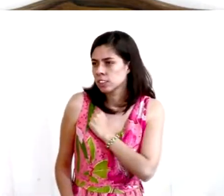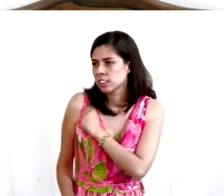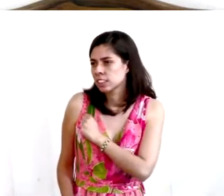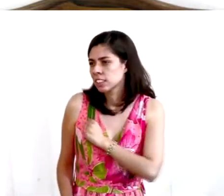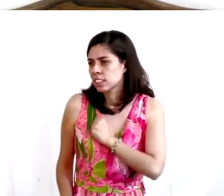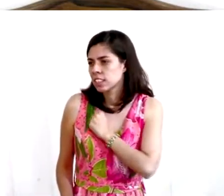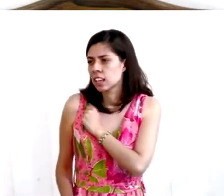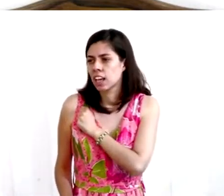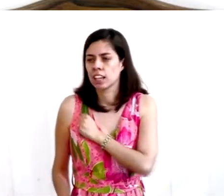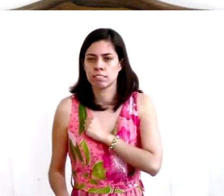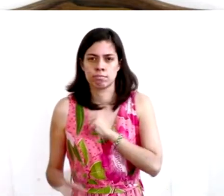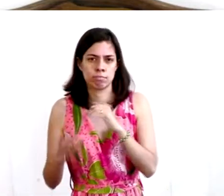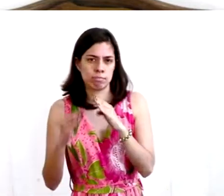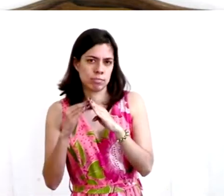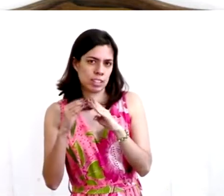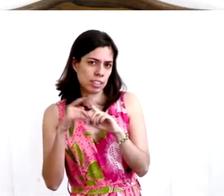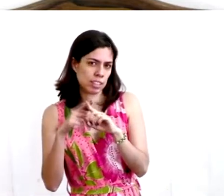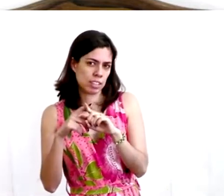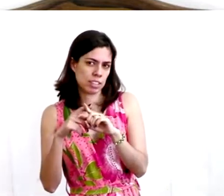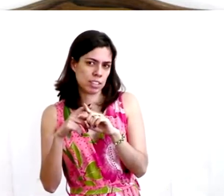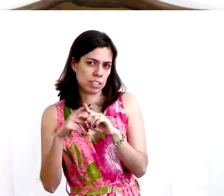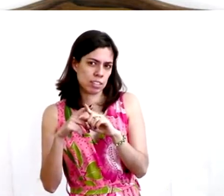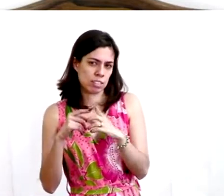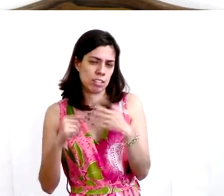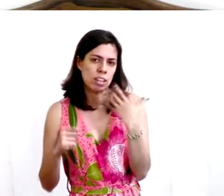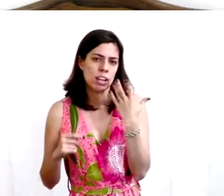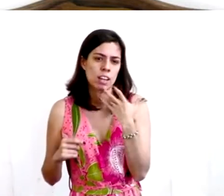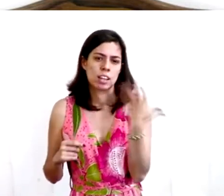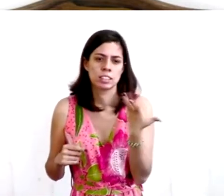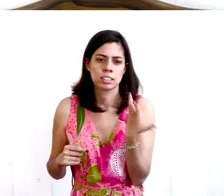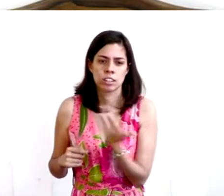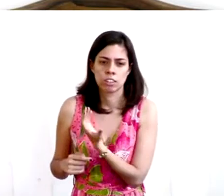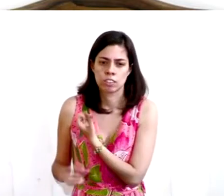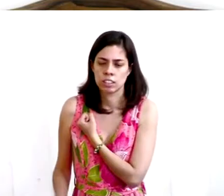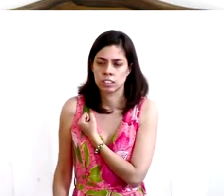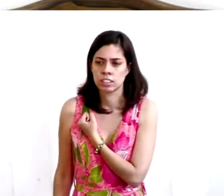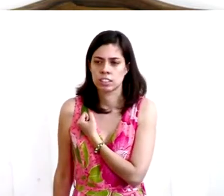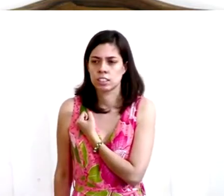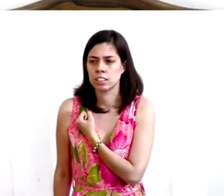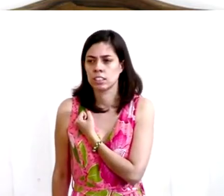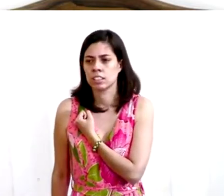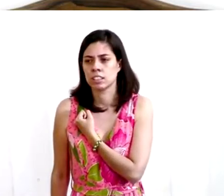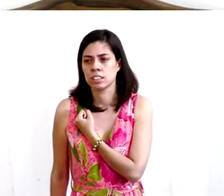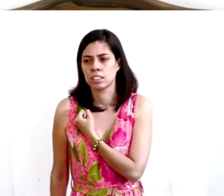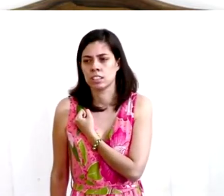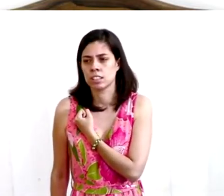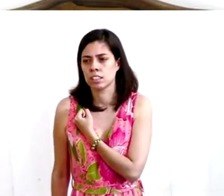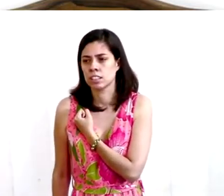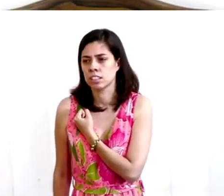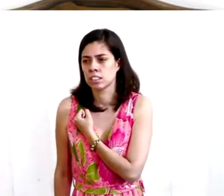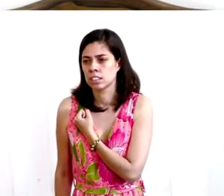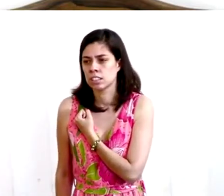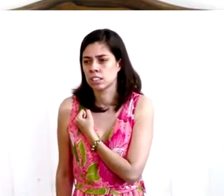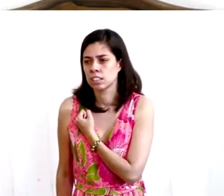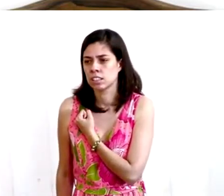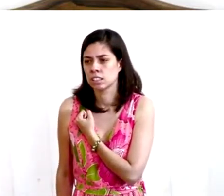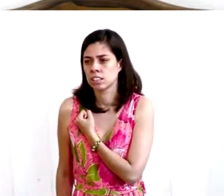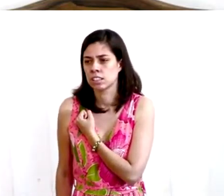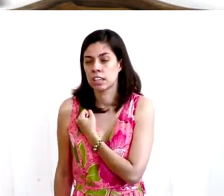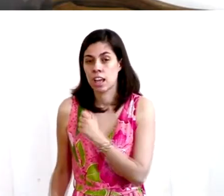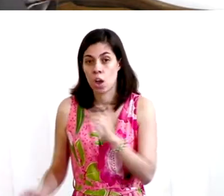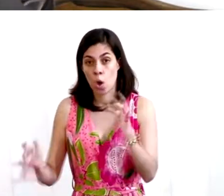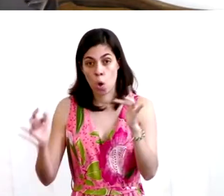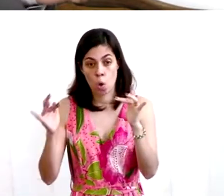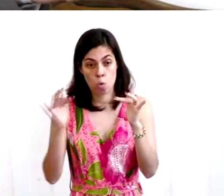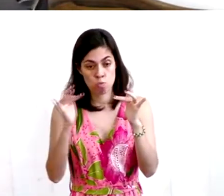uma agenda costumeira. Salvação, meus irmãos, é o